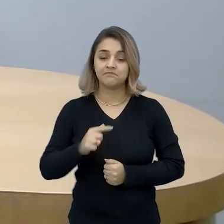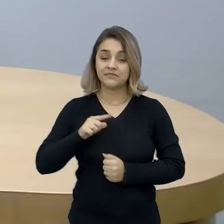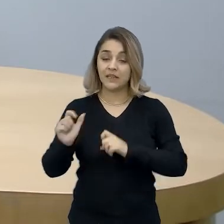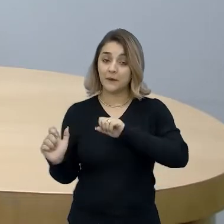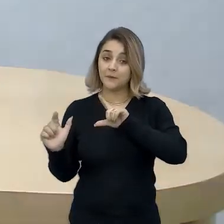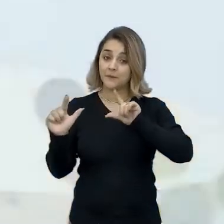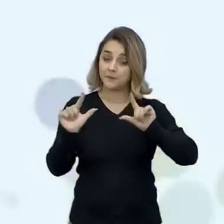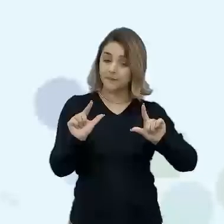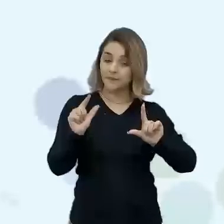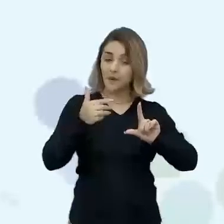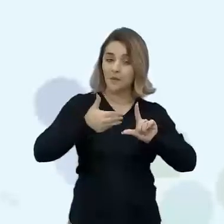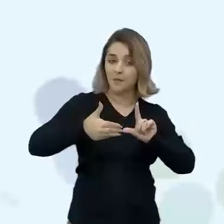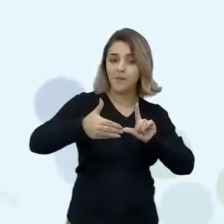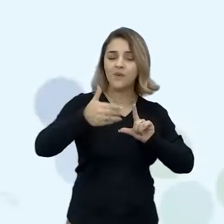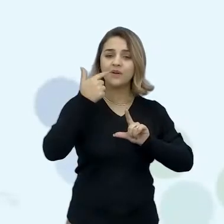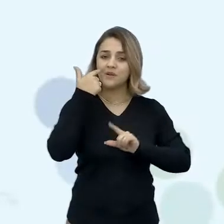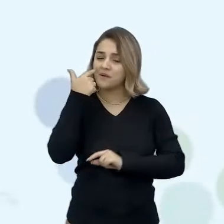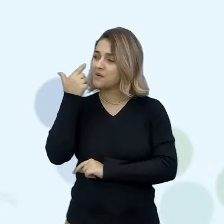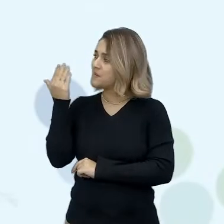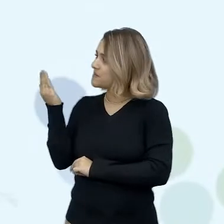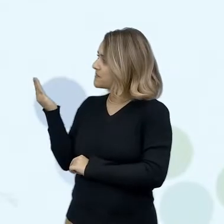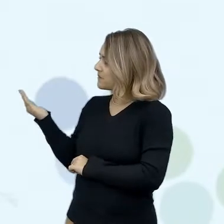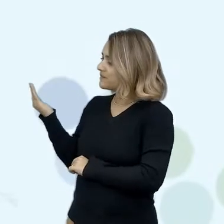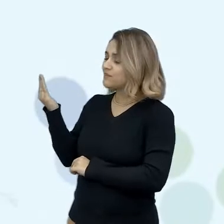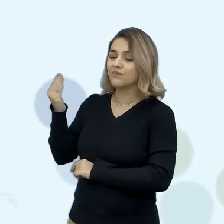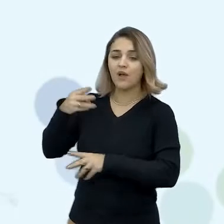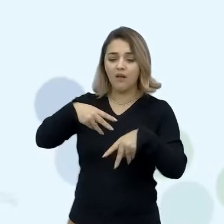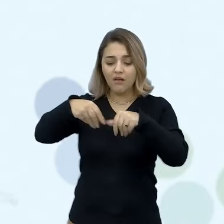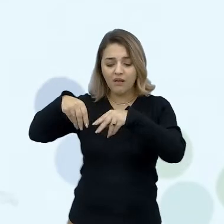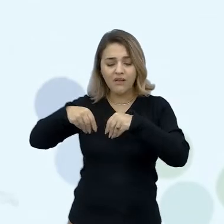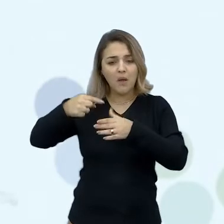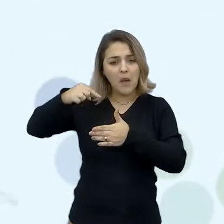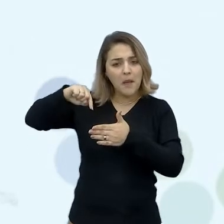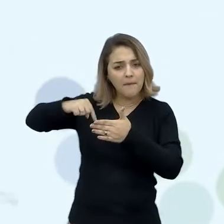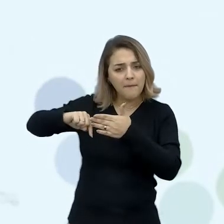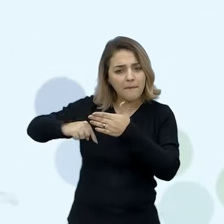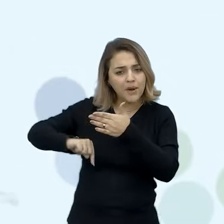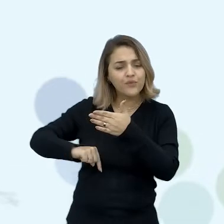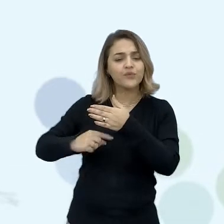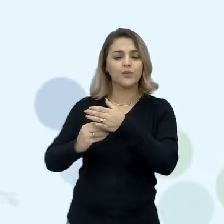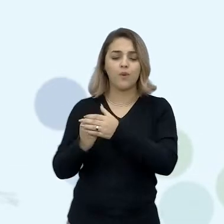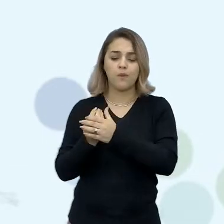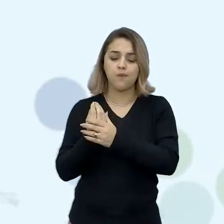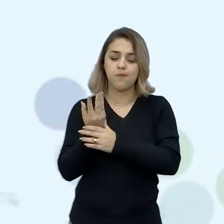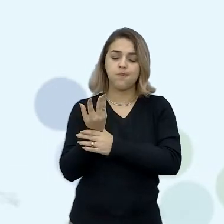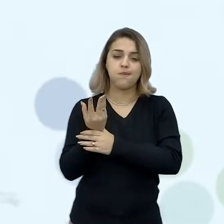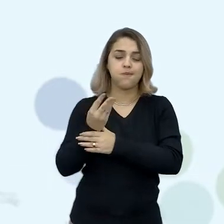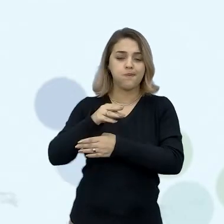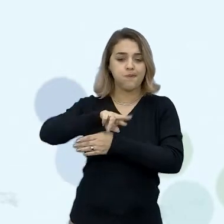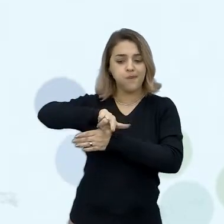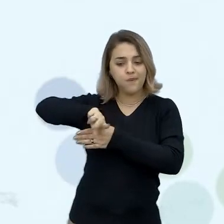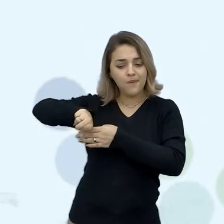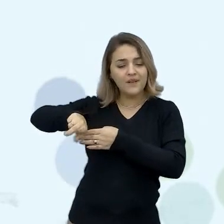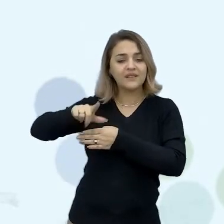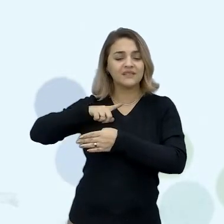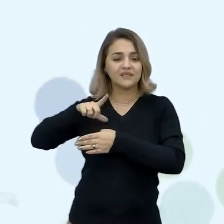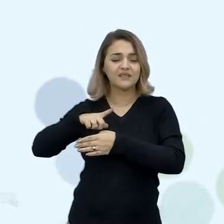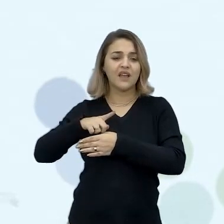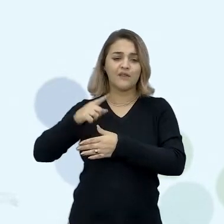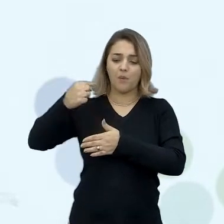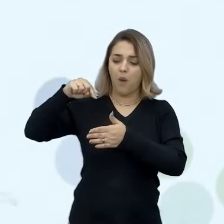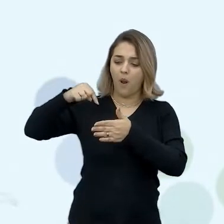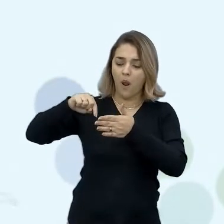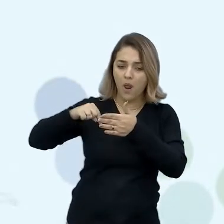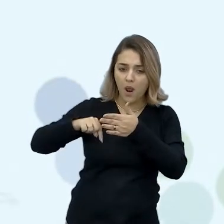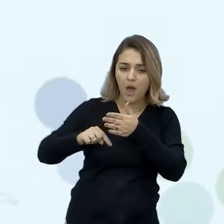que a gente vai ver aí. Os solos são uma reserva de biodiversidade. Então os solos abrigam comunidades